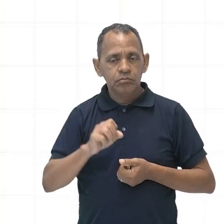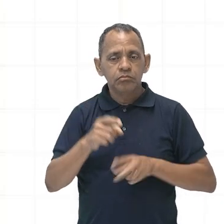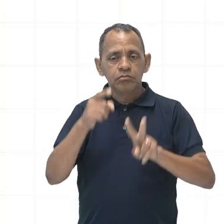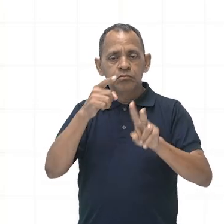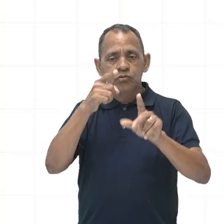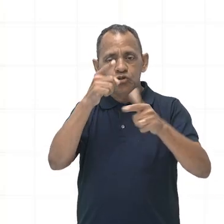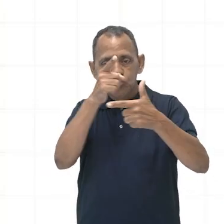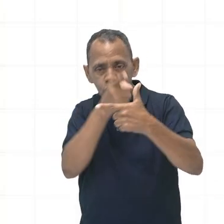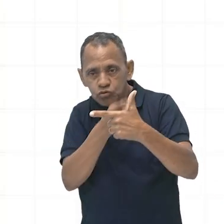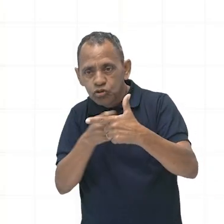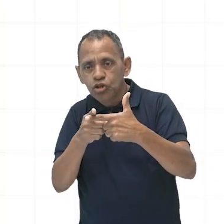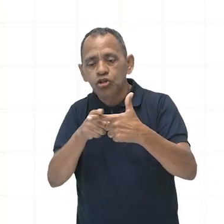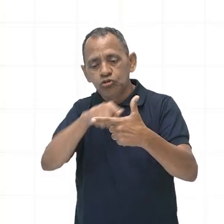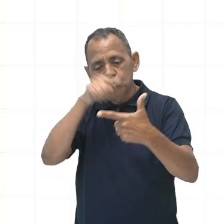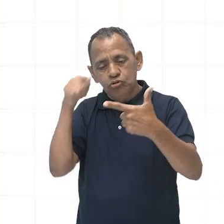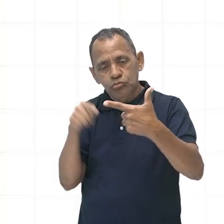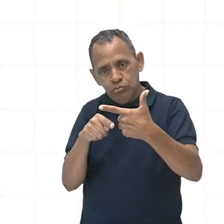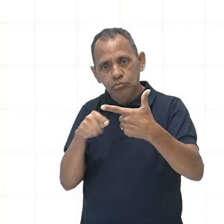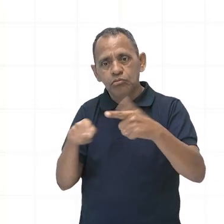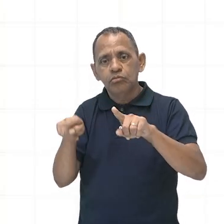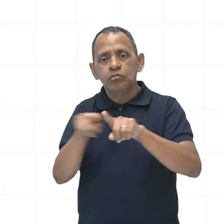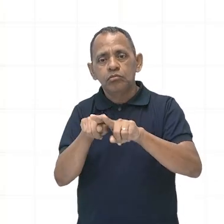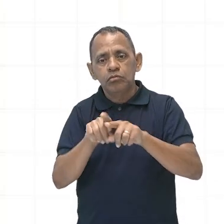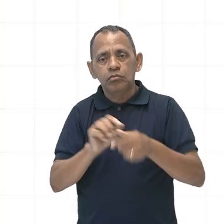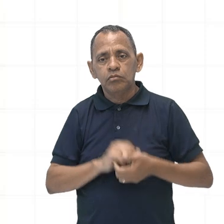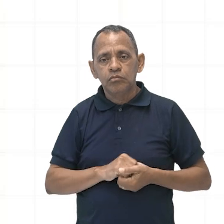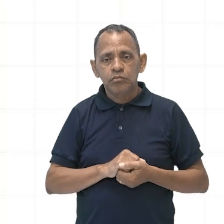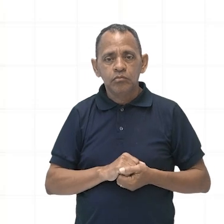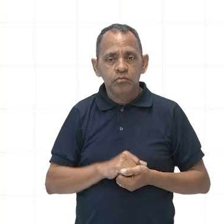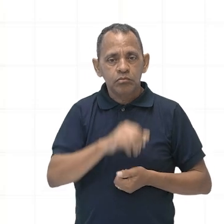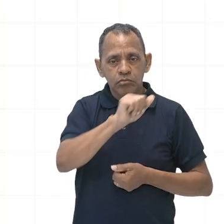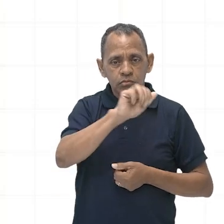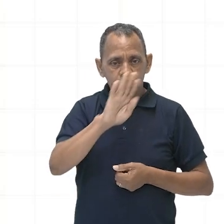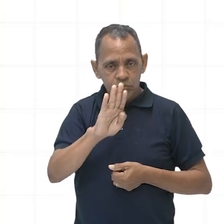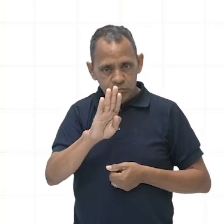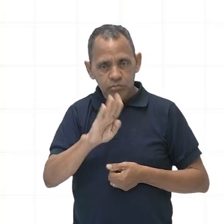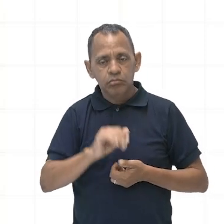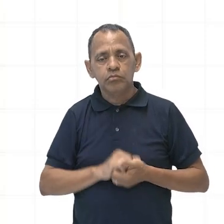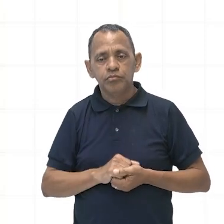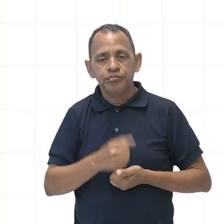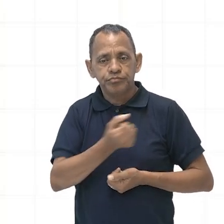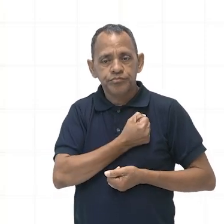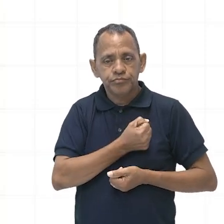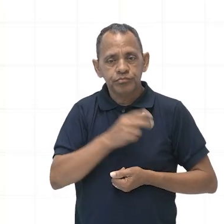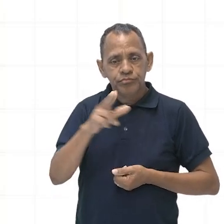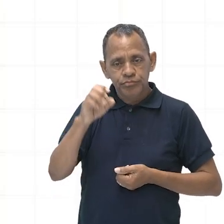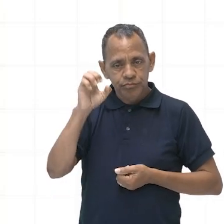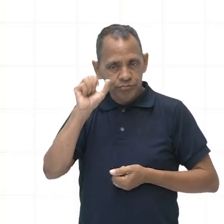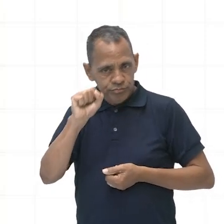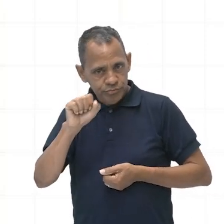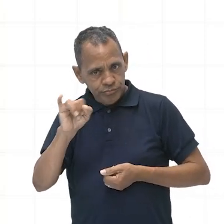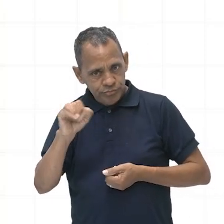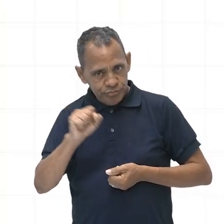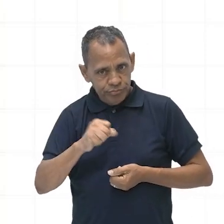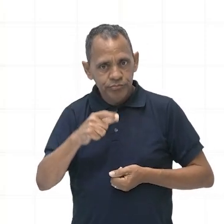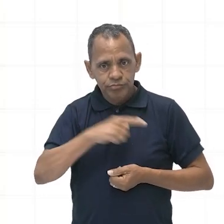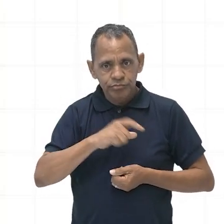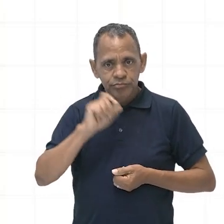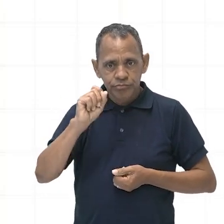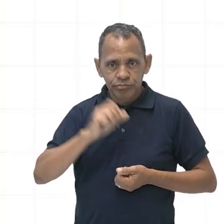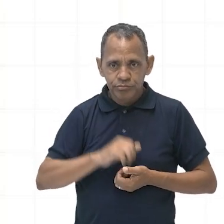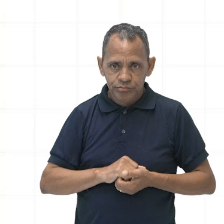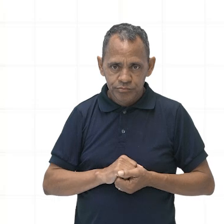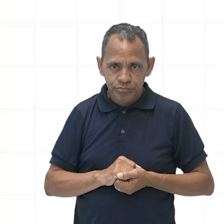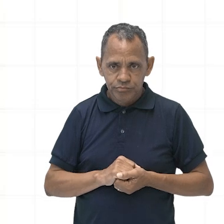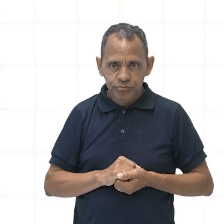geral, sendo A e B números reais positivos e N um número natural maior do que 1, temos que. Então, quando eu